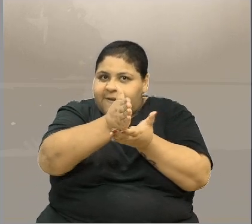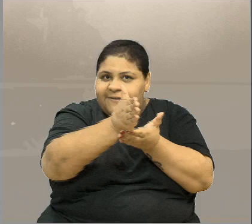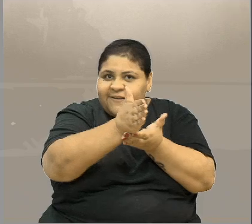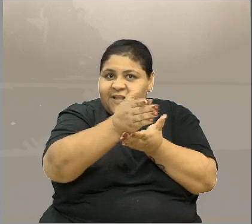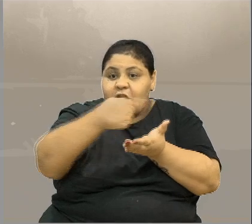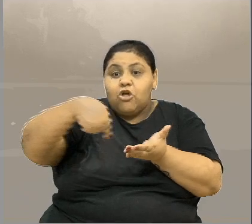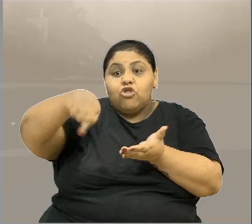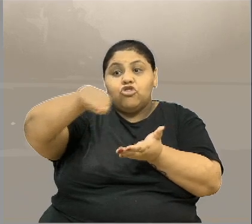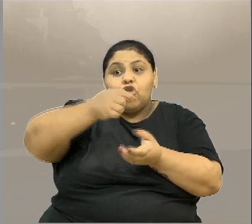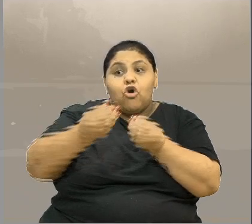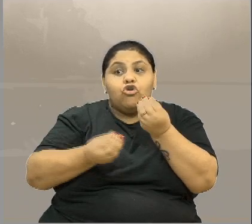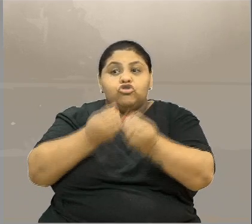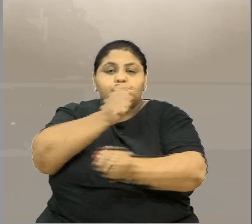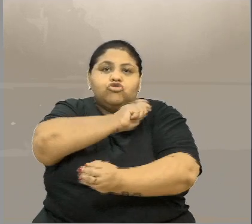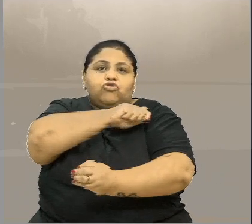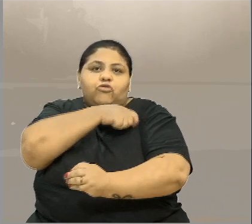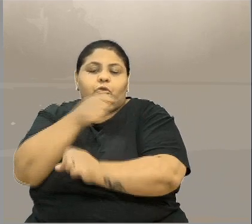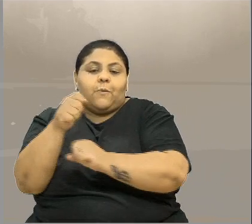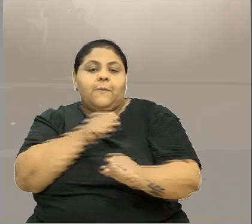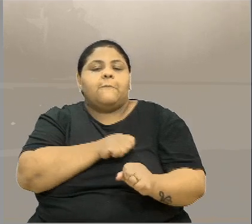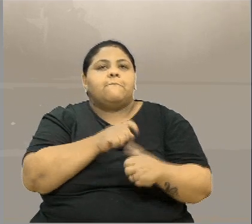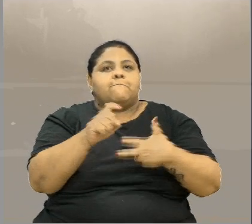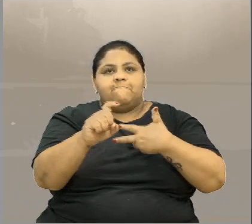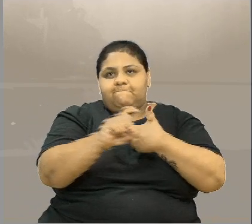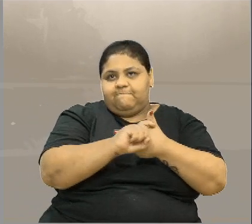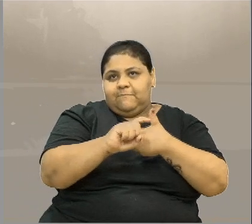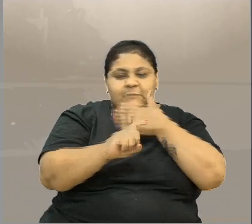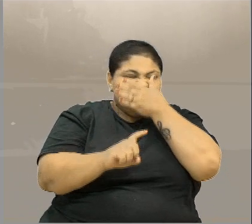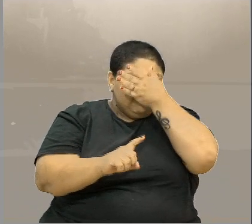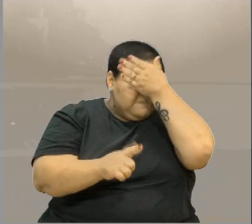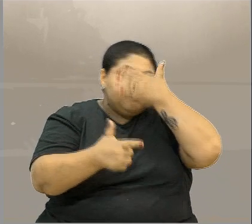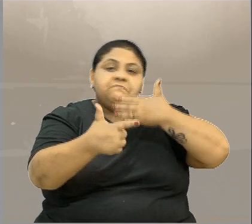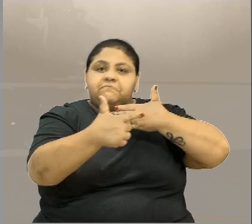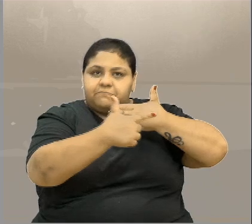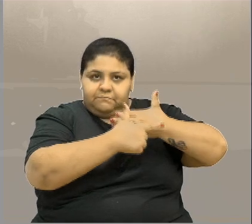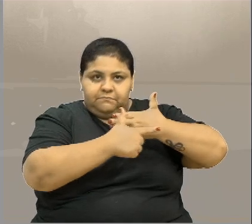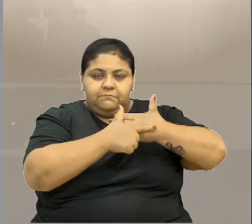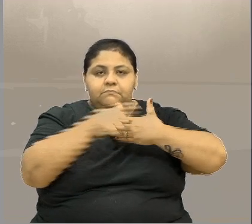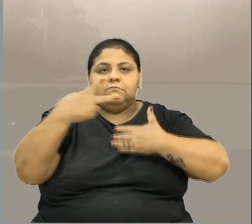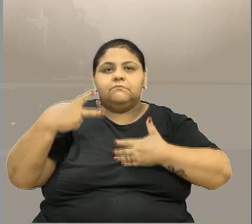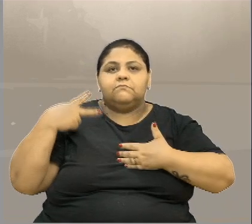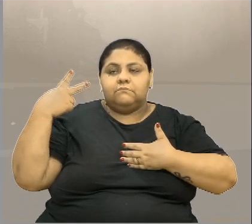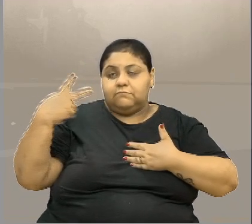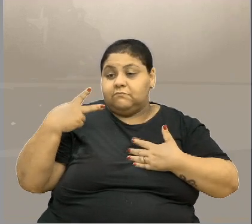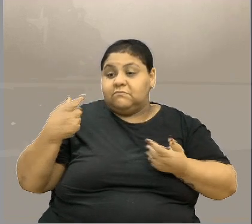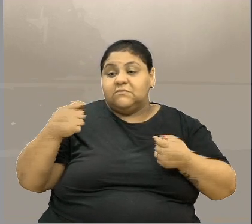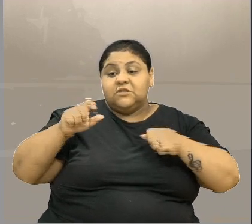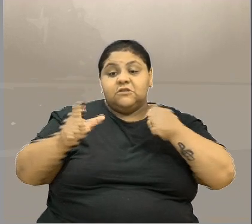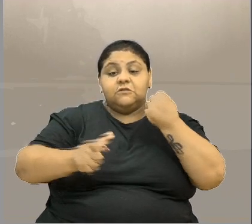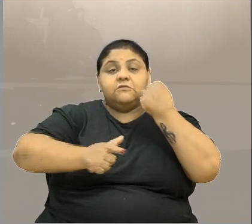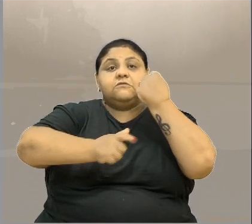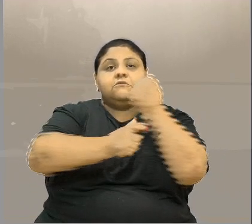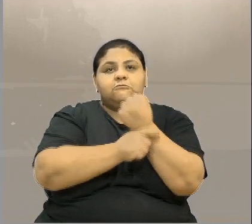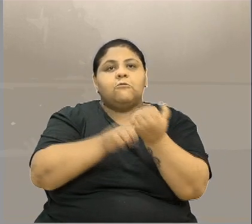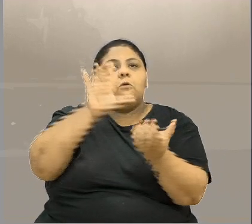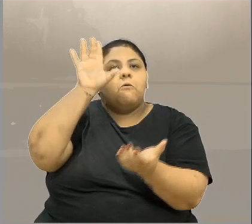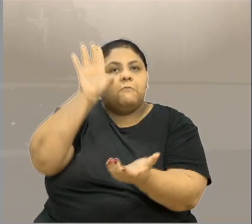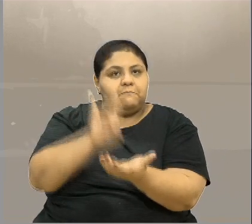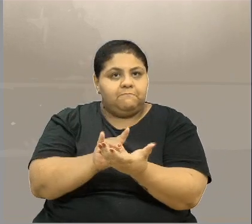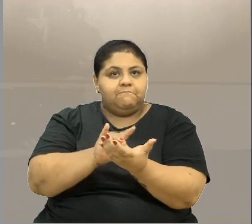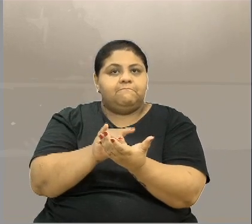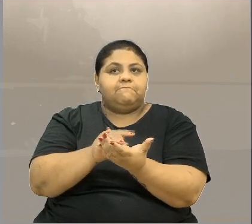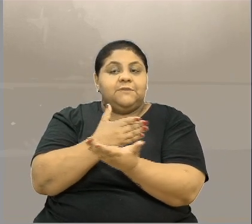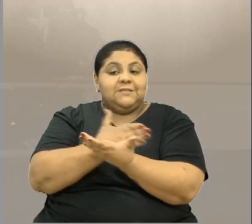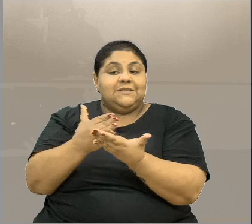enquanto fiscalizadores do Poder Executivo, papel este dos vereadores, precisamos garantir que ele seja posto em